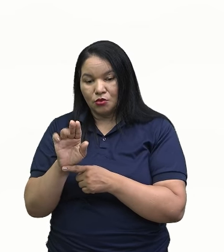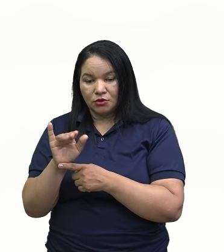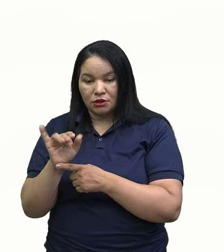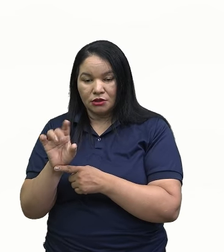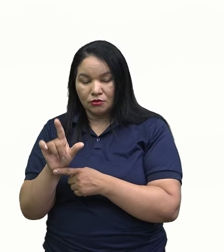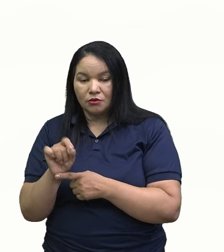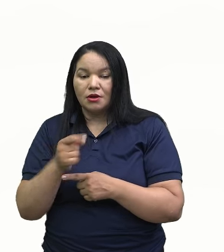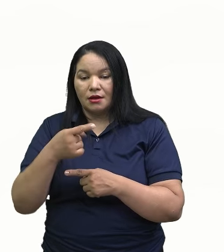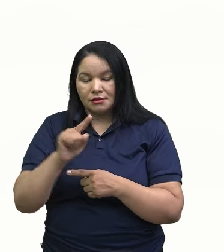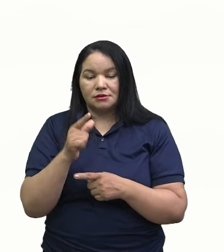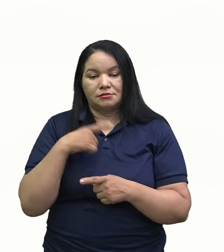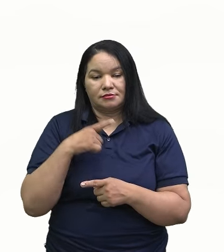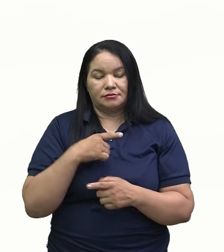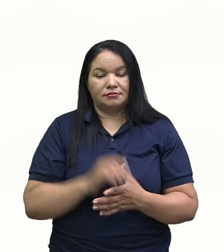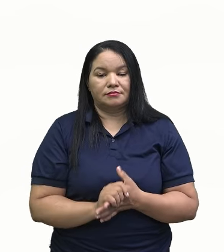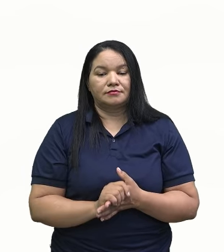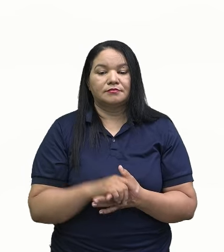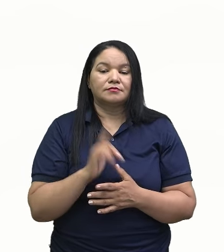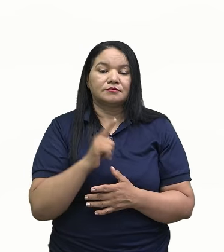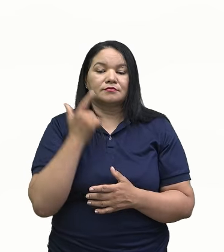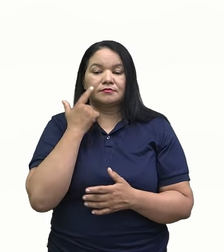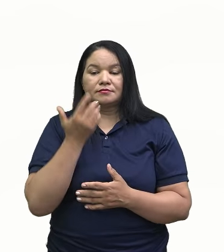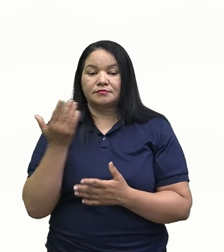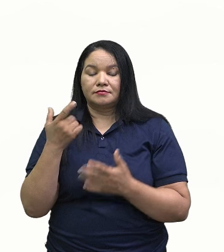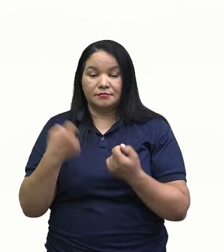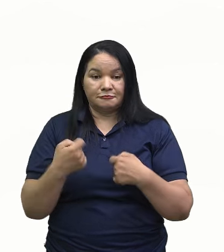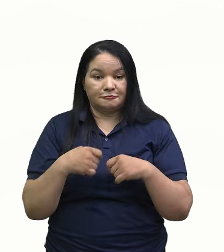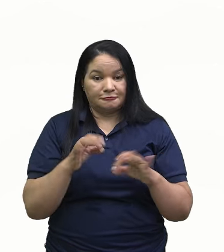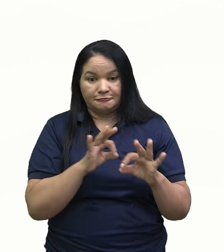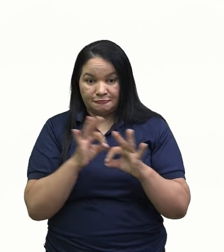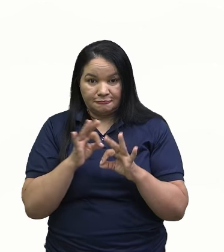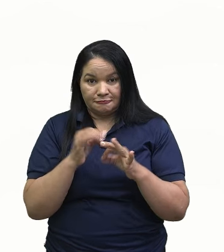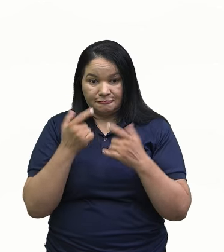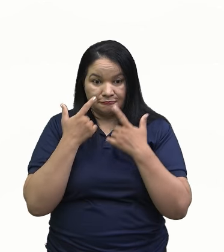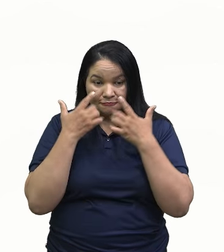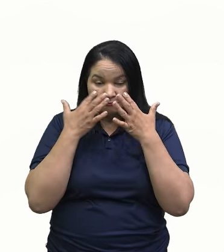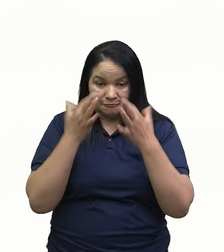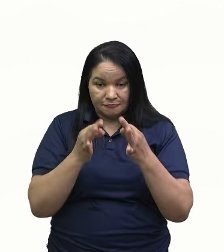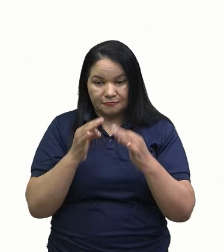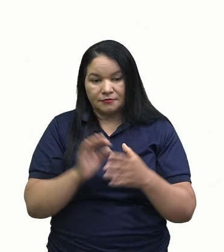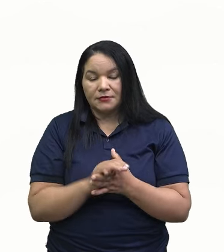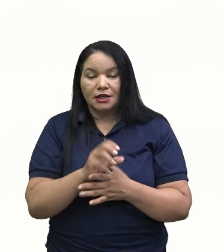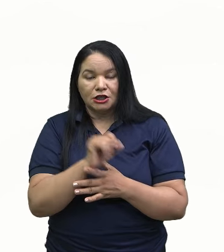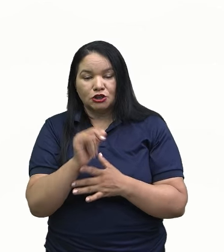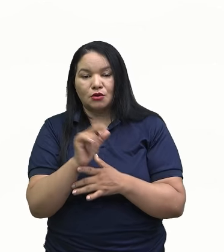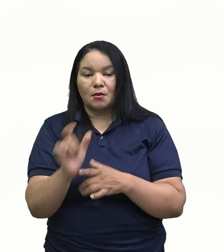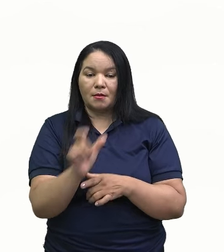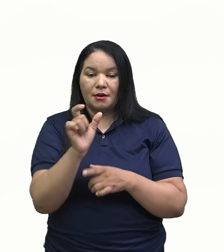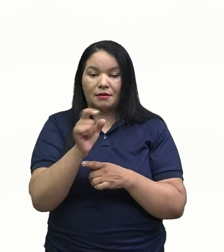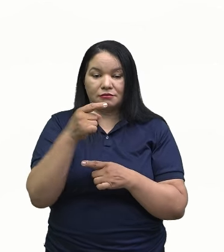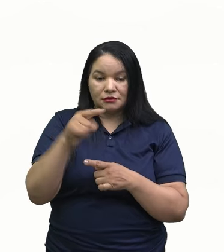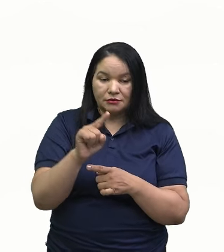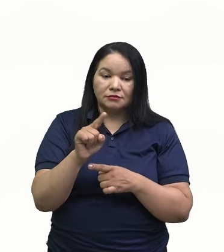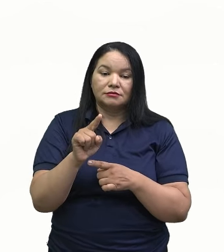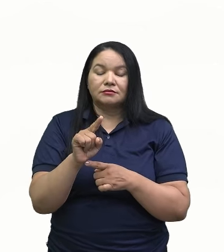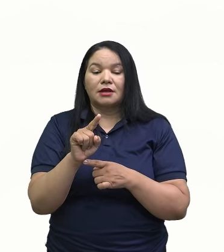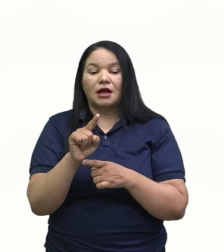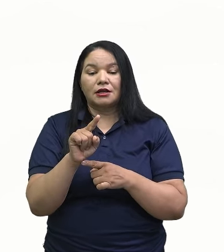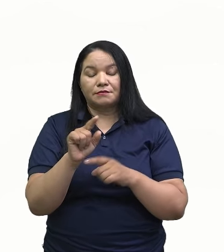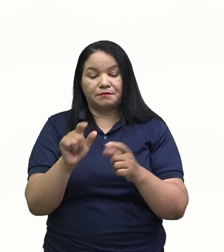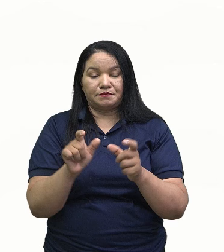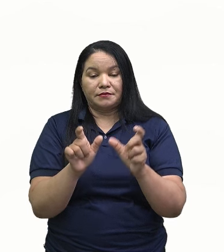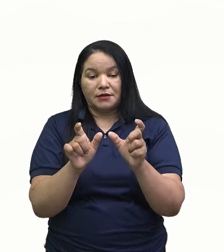continuar. Casos que merecem atenção. Quando uma palavra acentuada recebe o sufixo